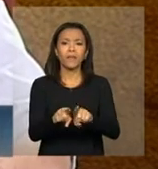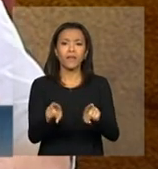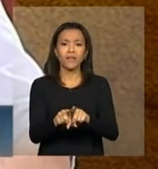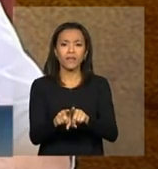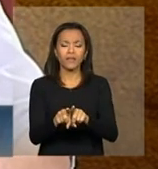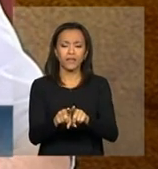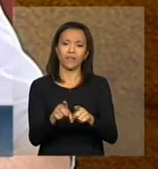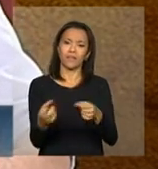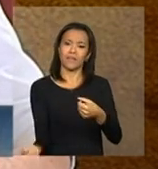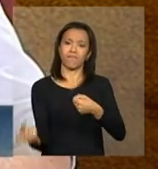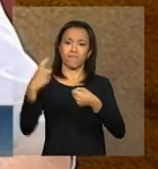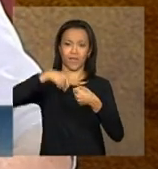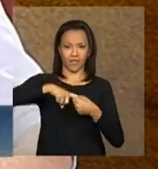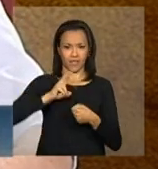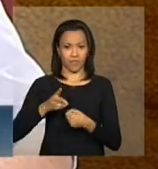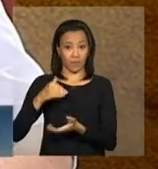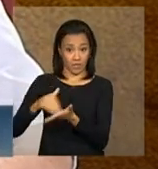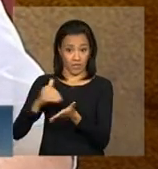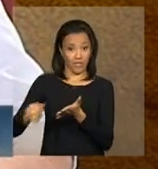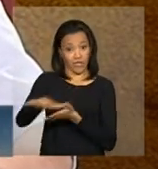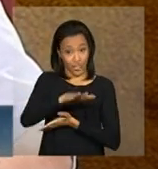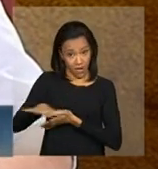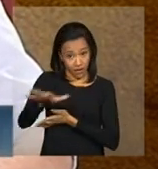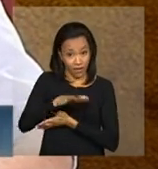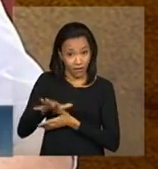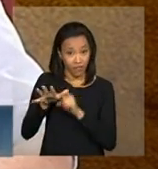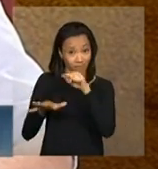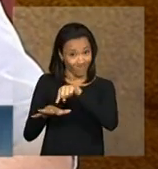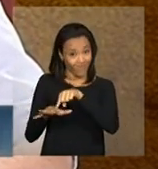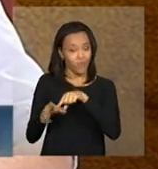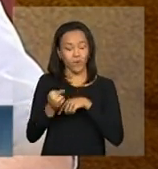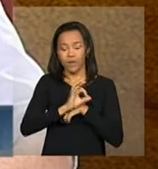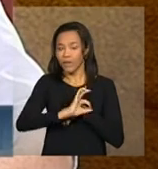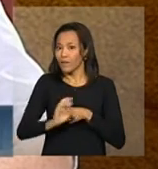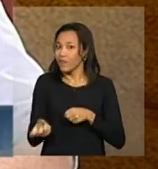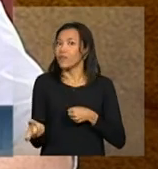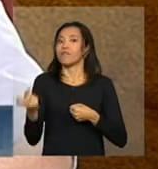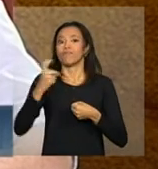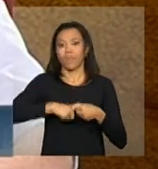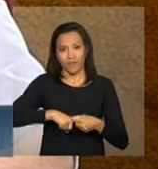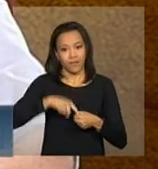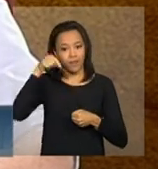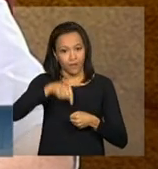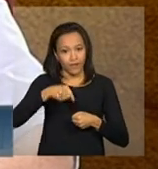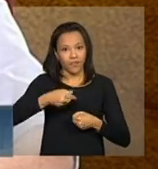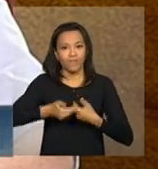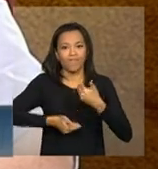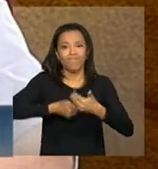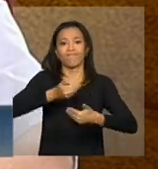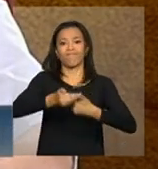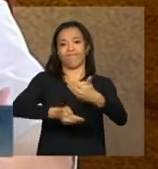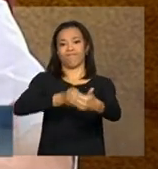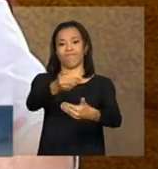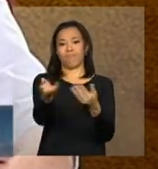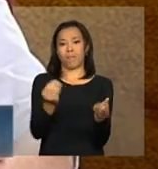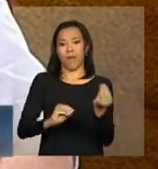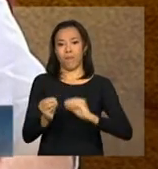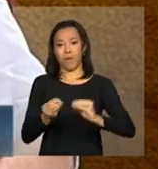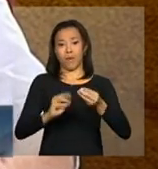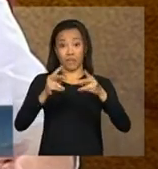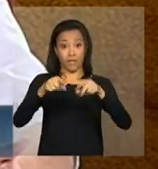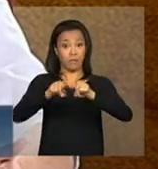em parceria. A Secretaria-Geral foi extremamente parceira nesse processo. O pessoal